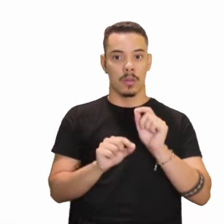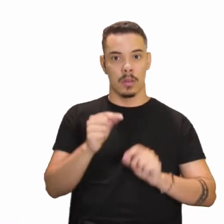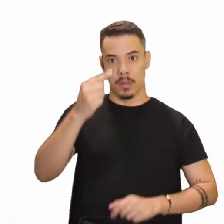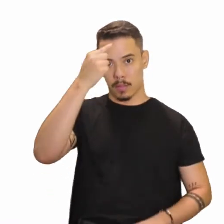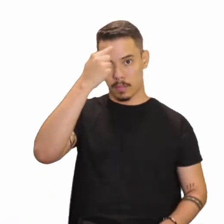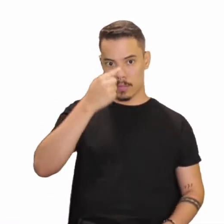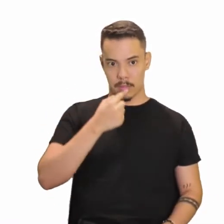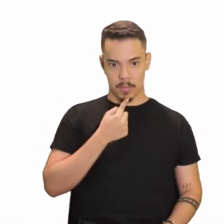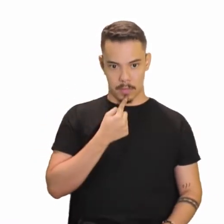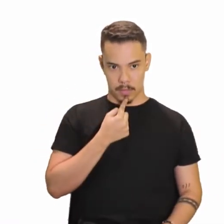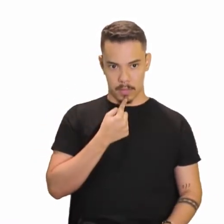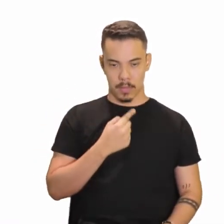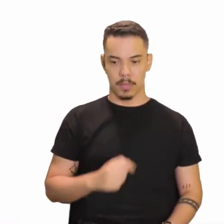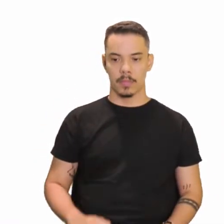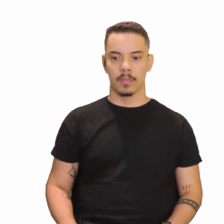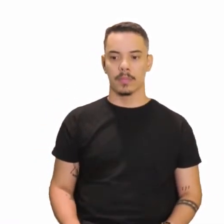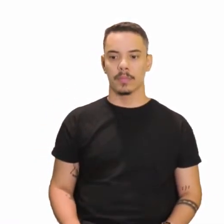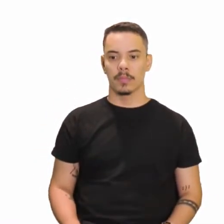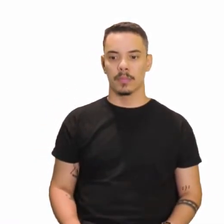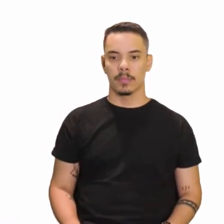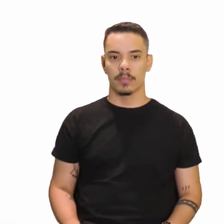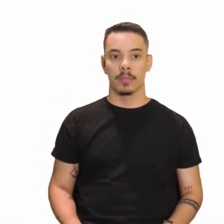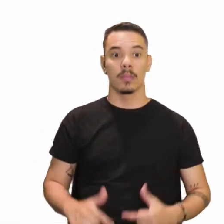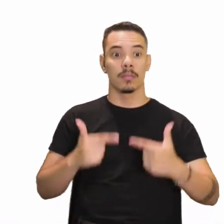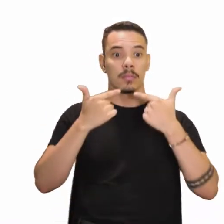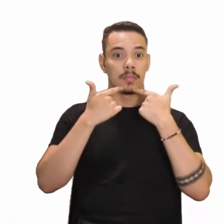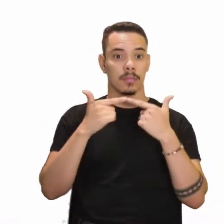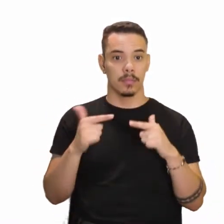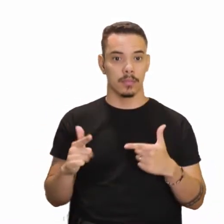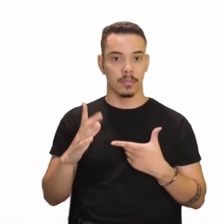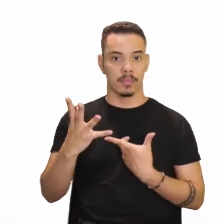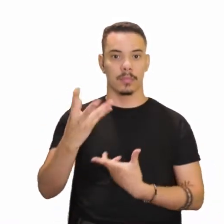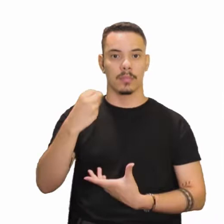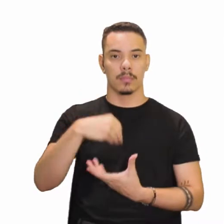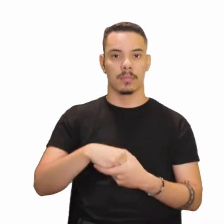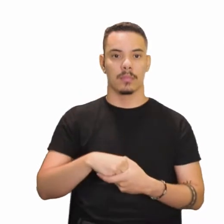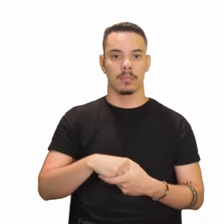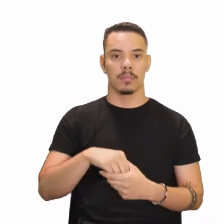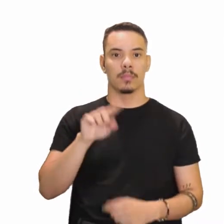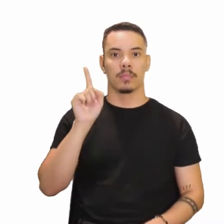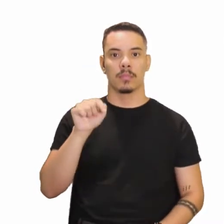imagem a linguagem é empregada